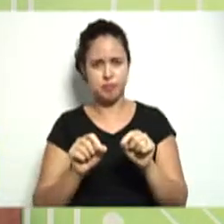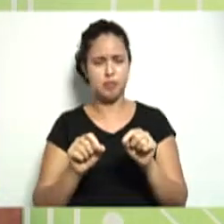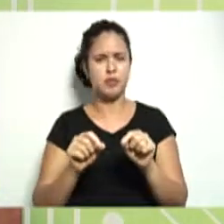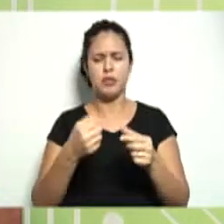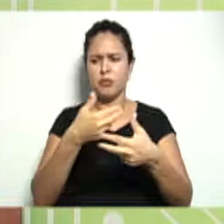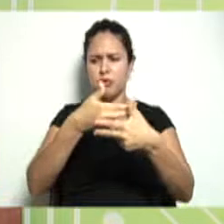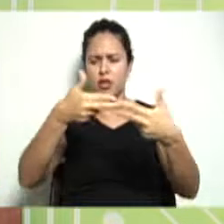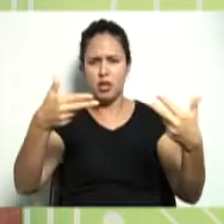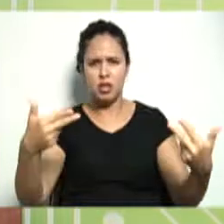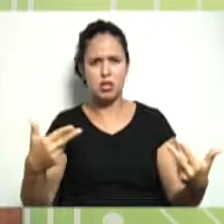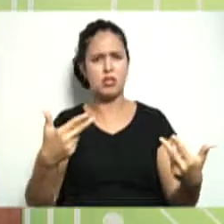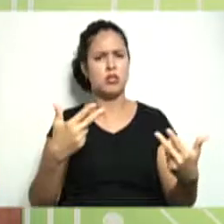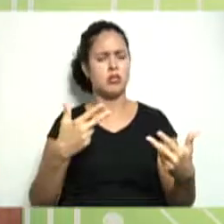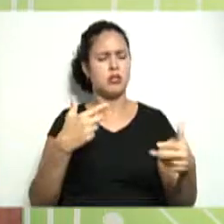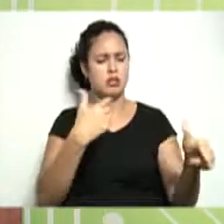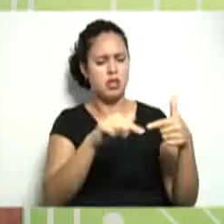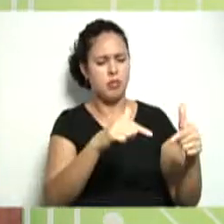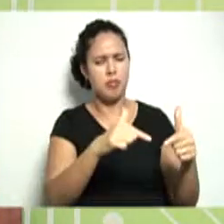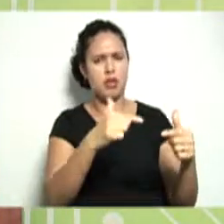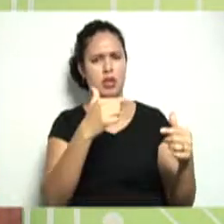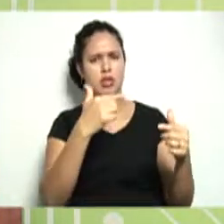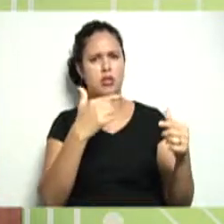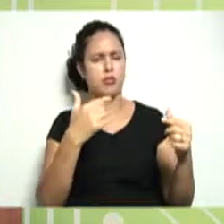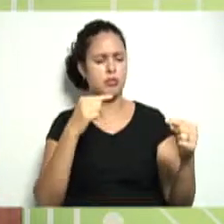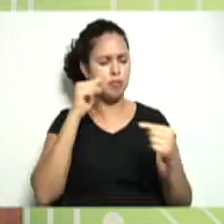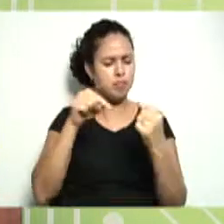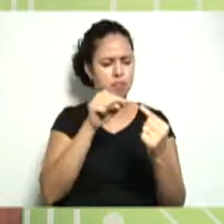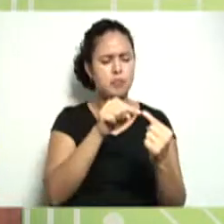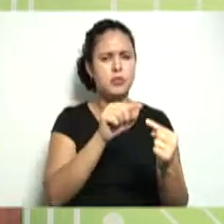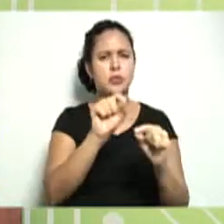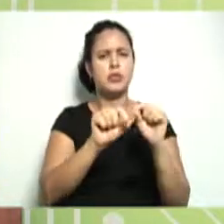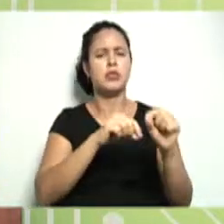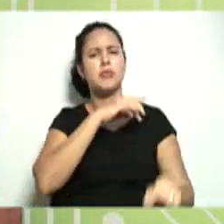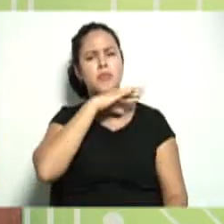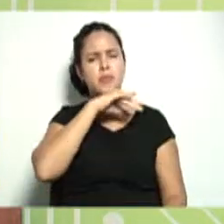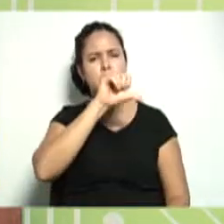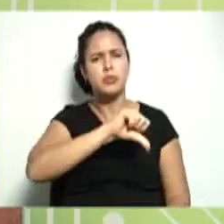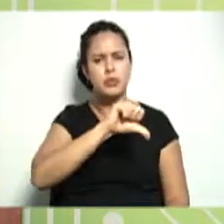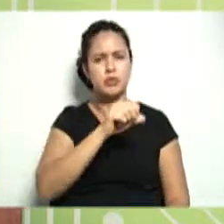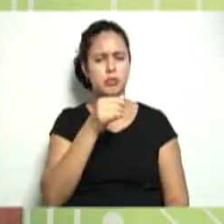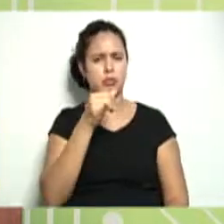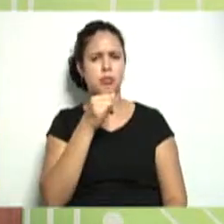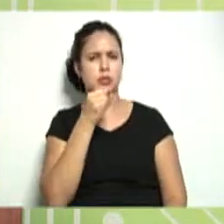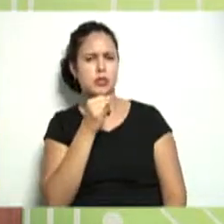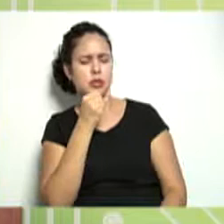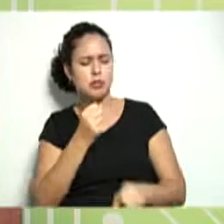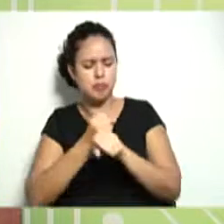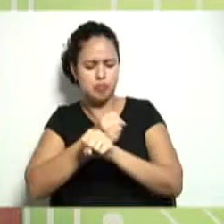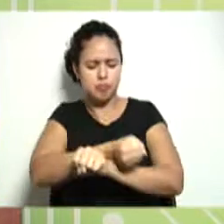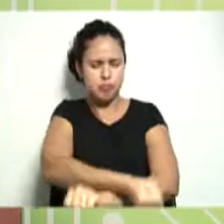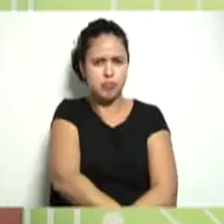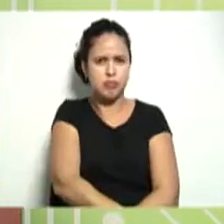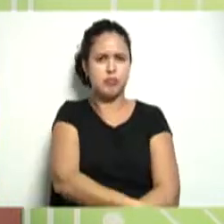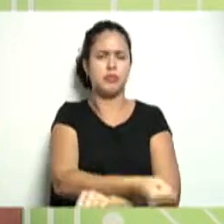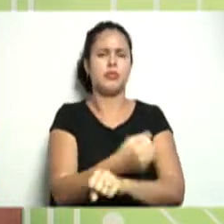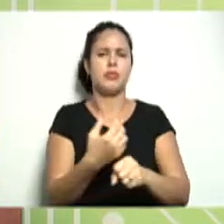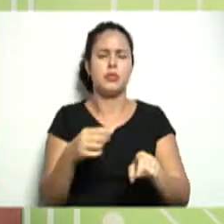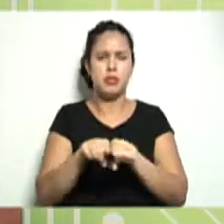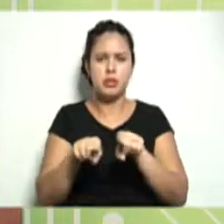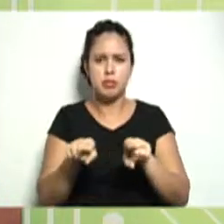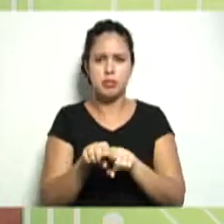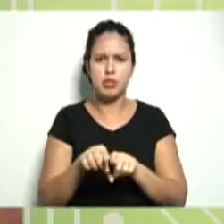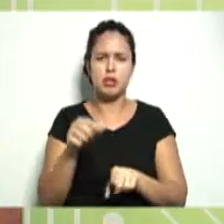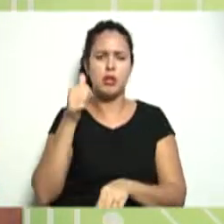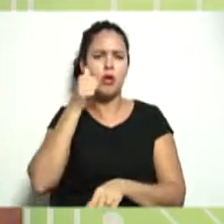ruins, como a escravidão moderna, como a questão de gênero, a divisão sexual do trabalho.